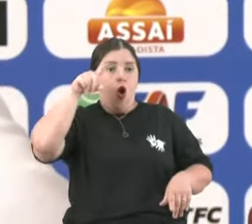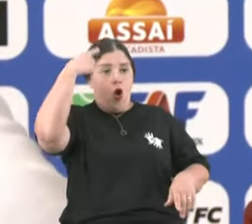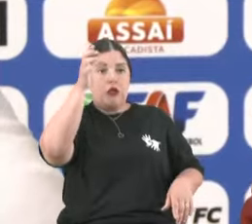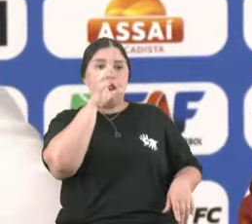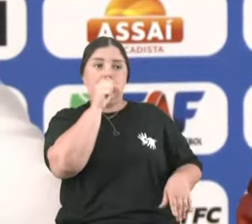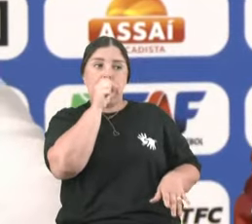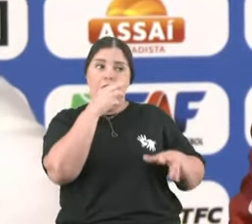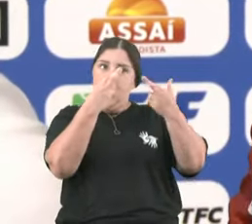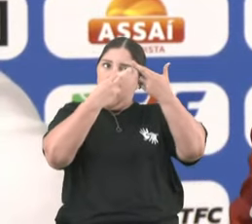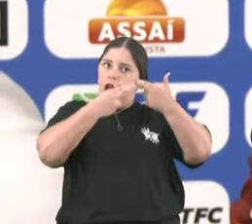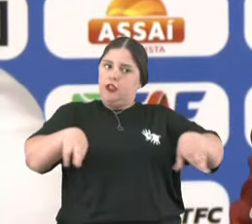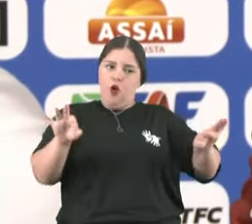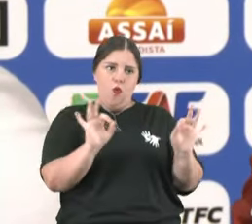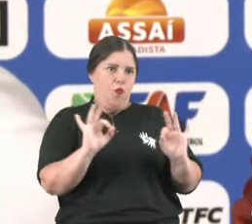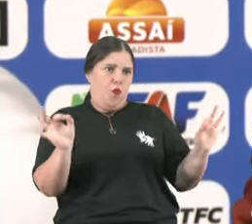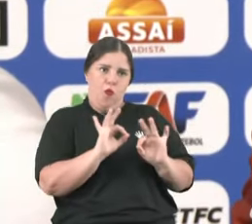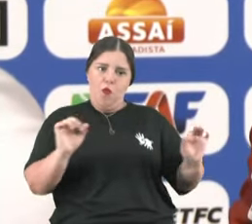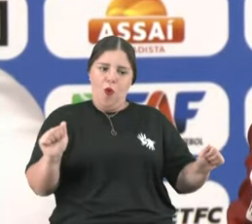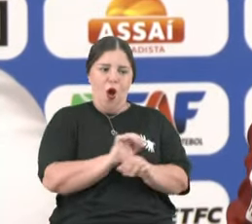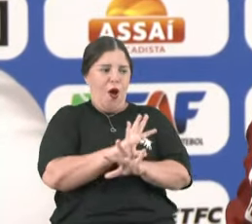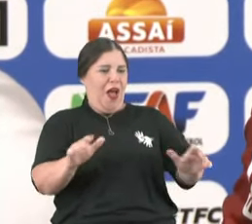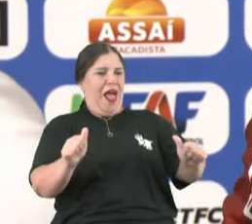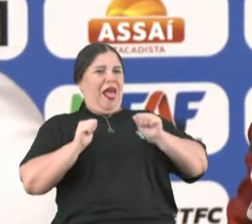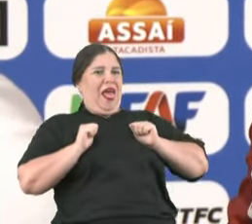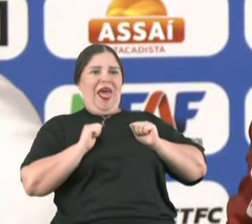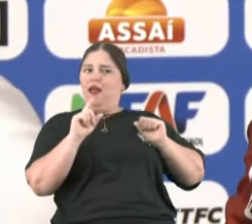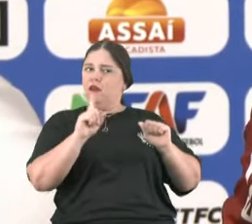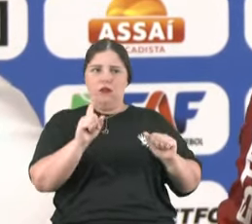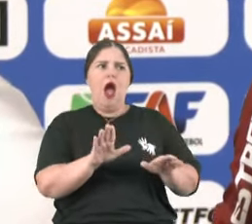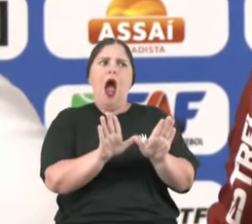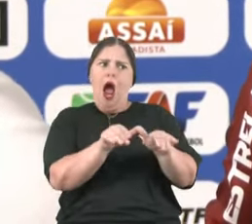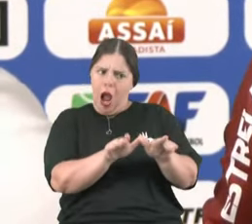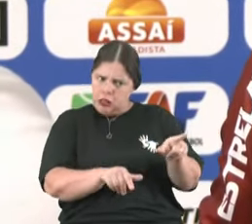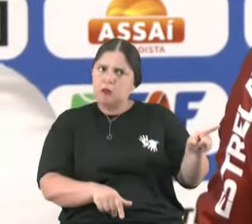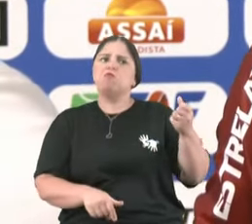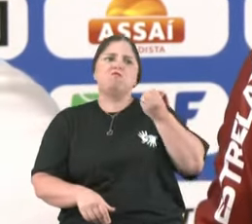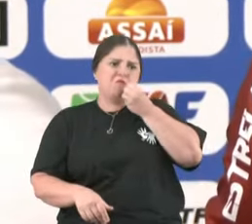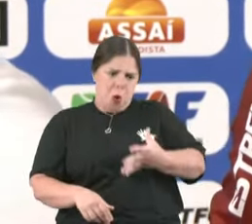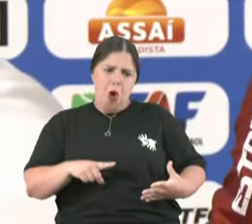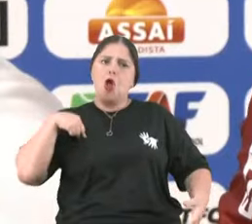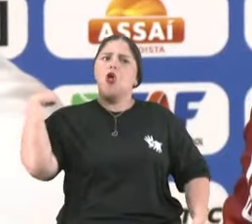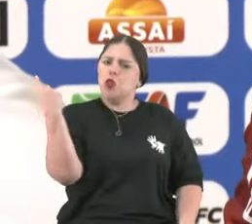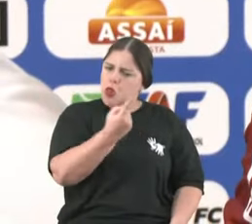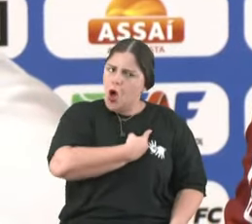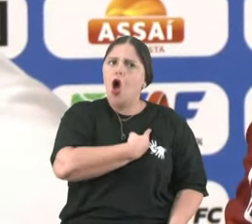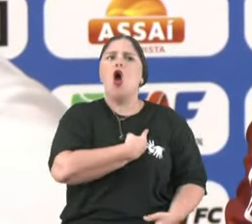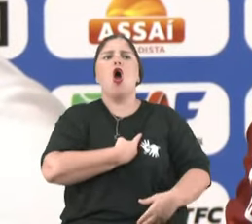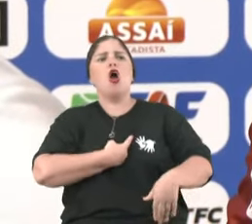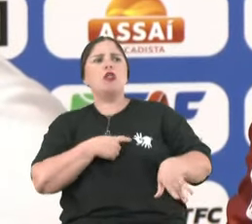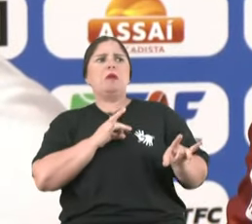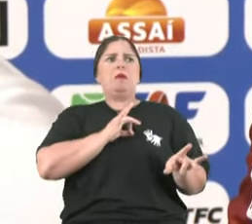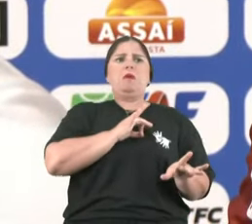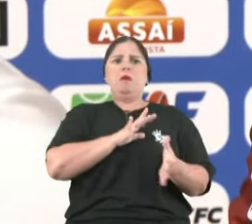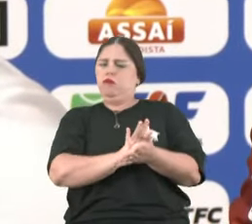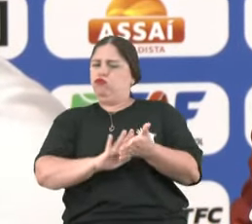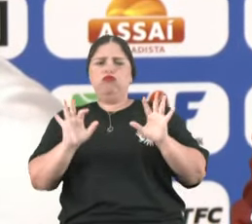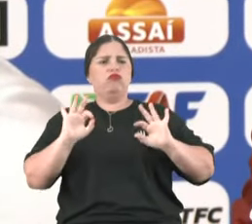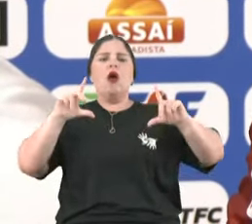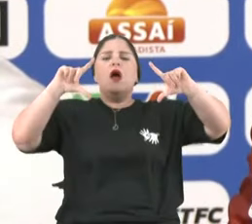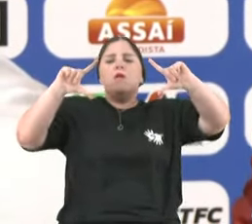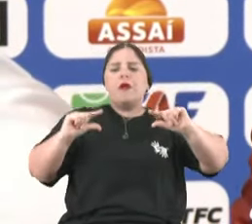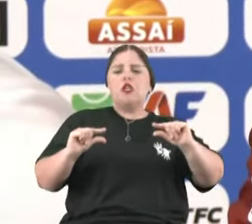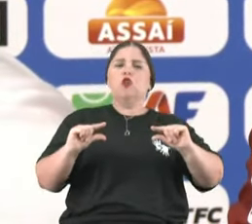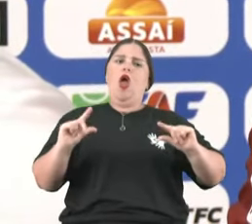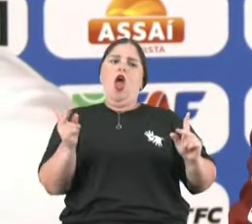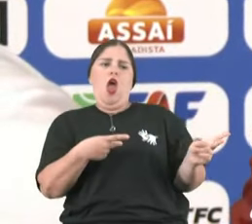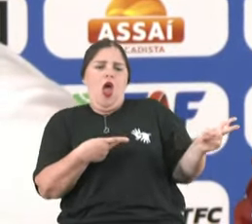resolvido, como eu falei. A equipe do Asa é uma equipe qualificada. A gente não vai poder vacilar, não poder ter que minimizar os erros dentro da nossa casa para